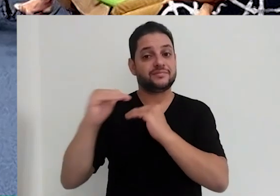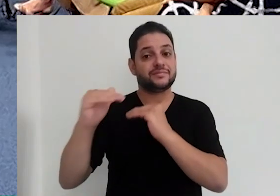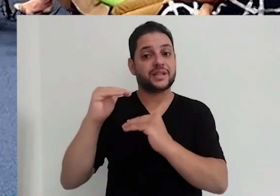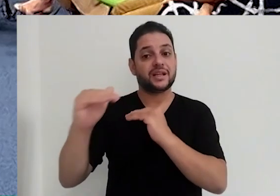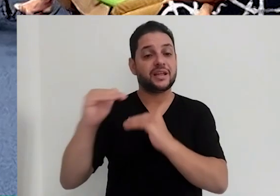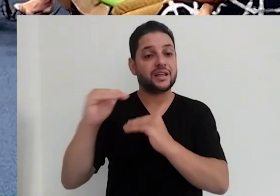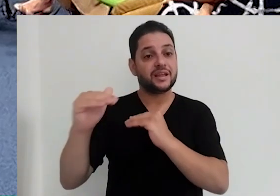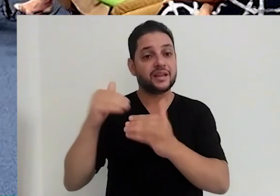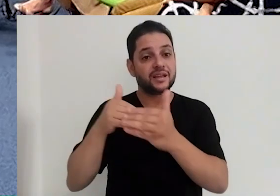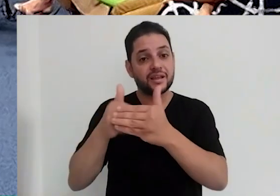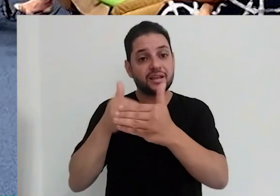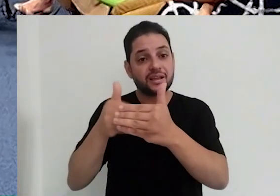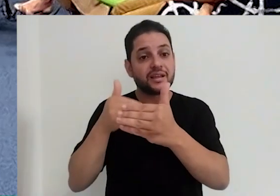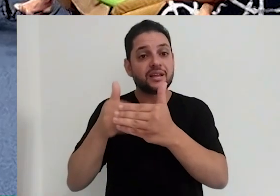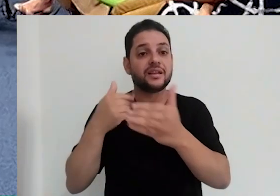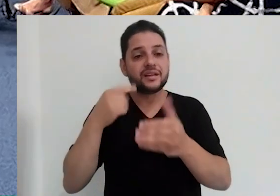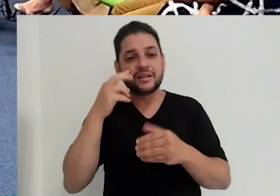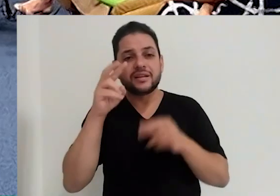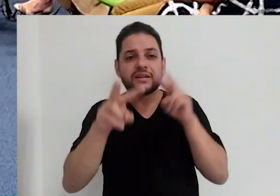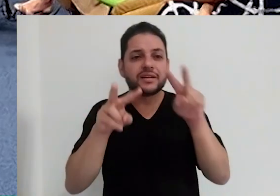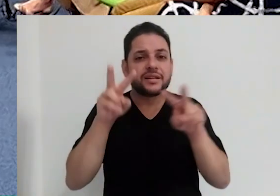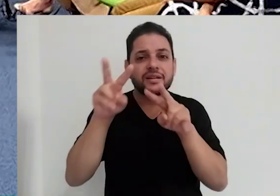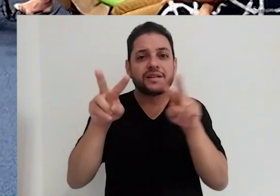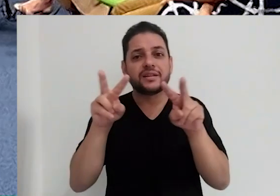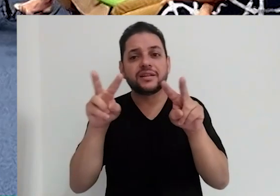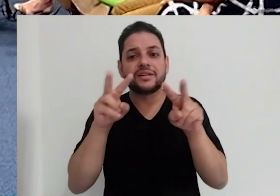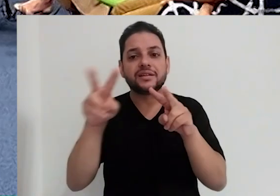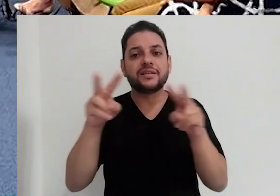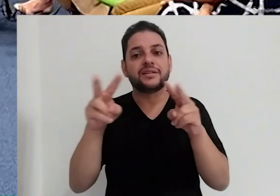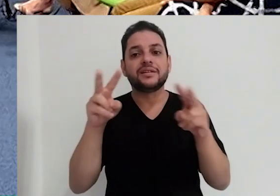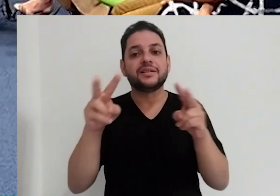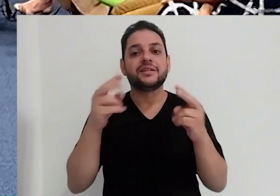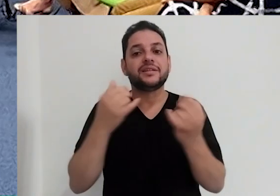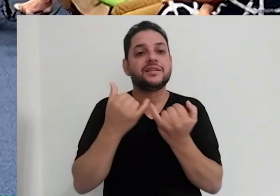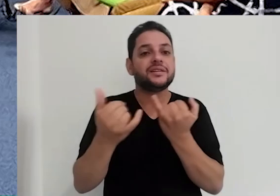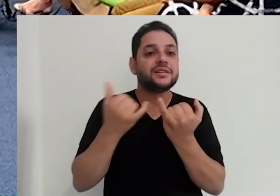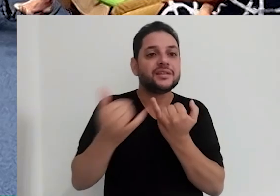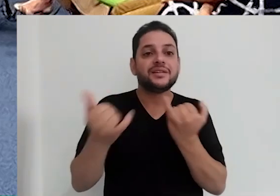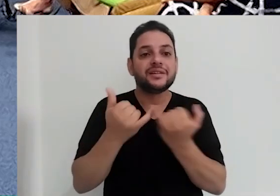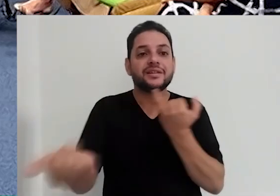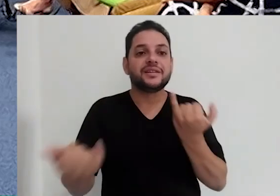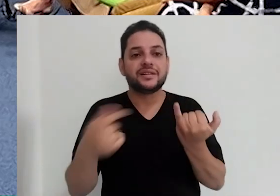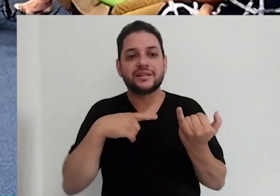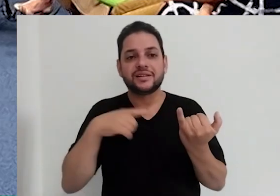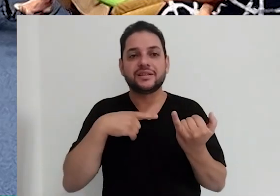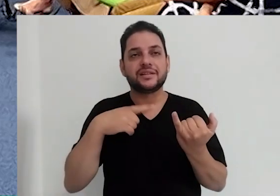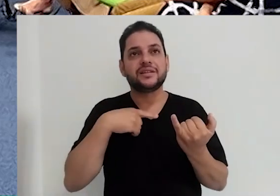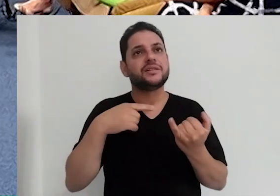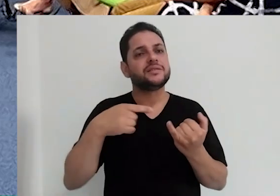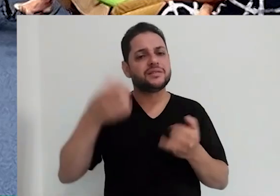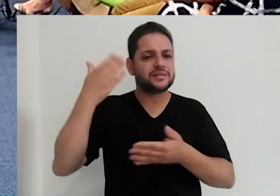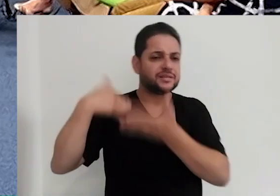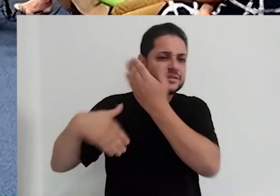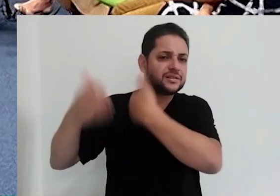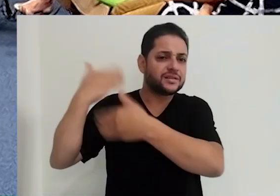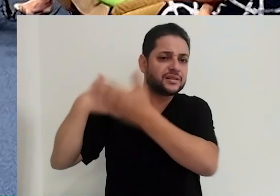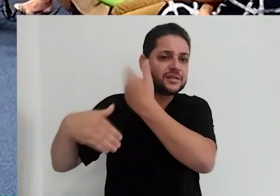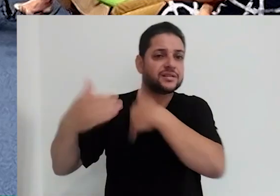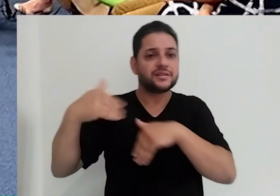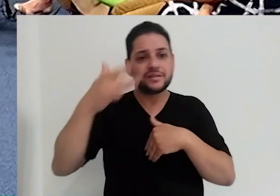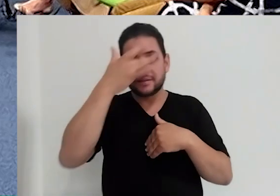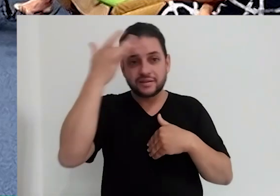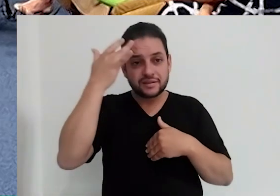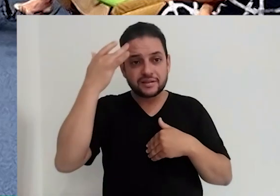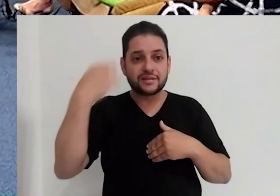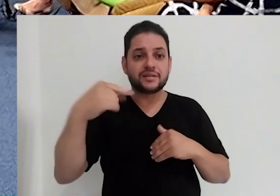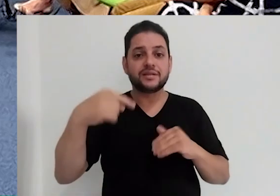assim a história familiar muito parecida com a minha e ainda tinha uma questão bem bizarra nessa época que eu saía na rua e as pessoas me paravam para mim